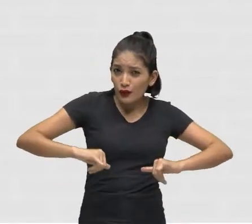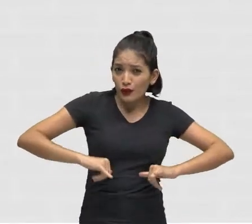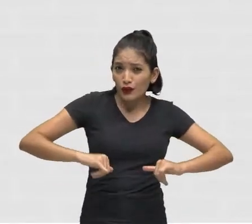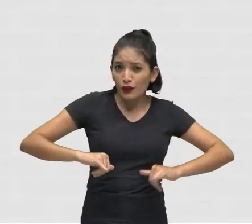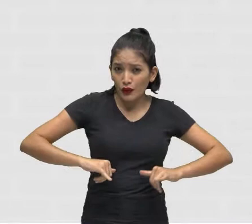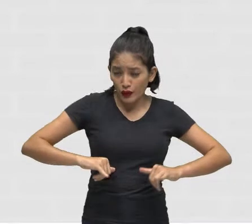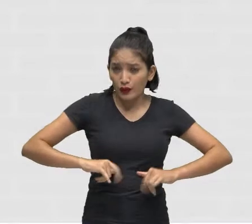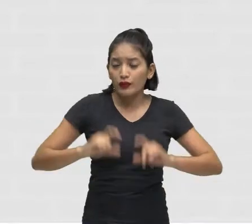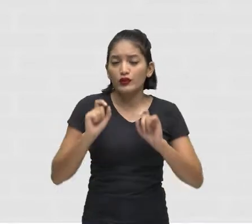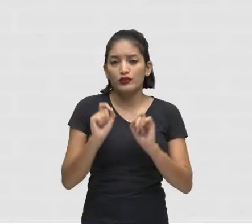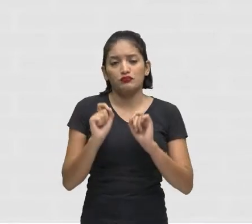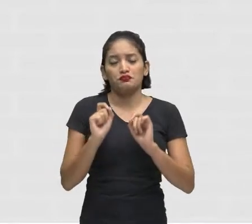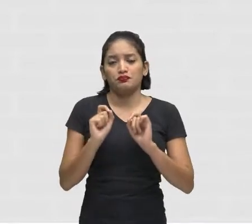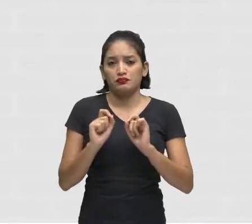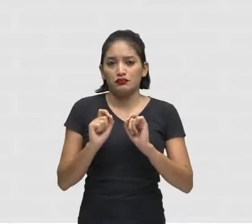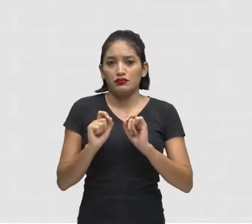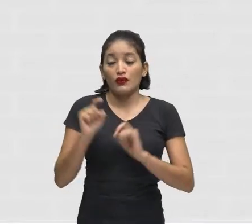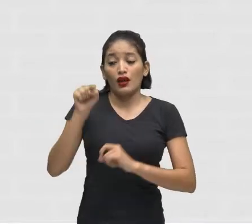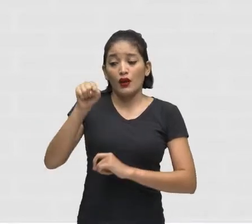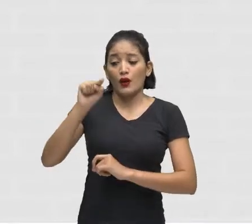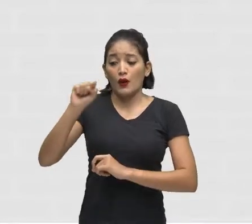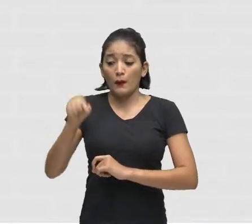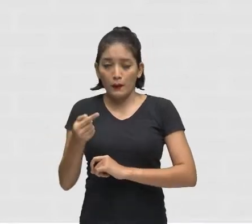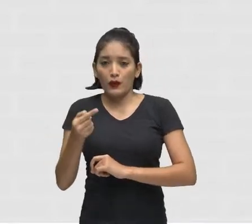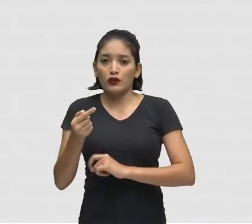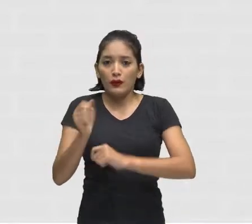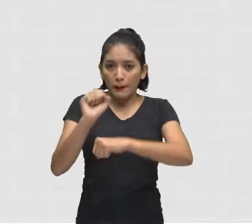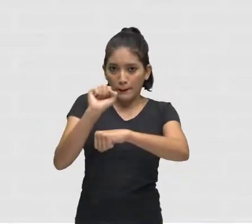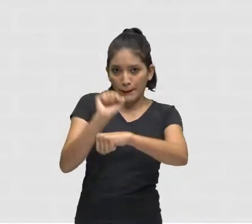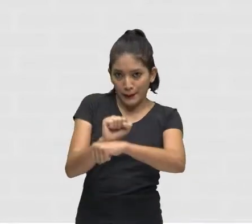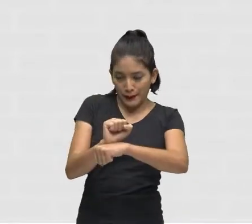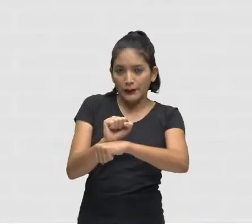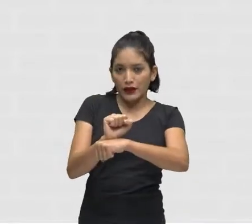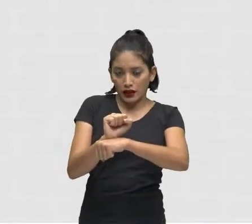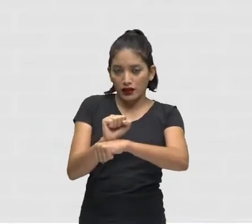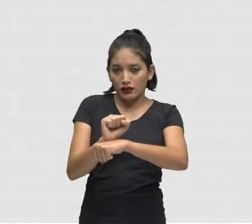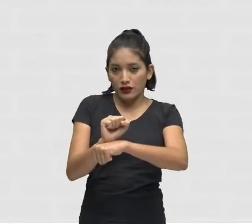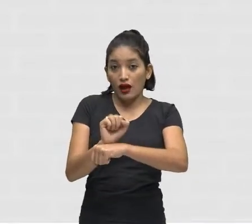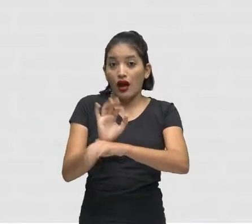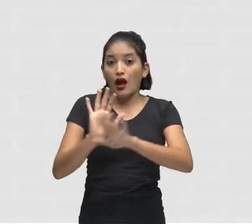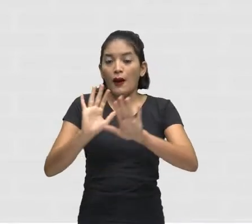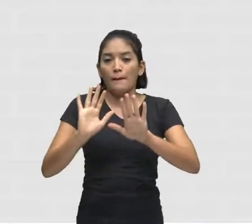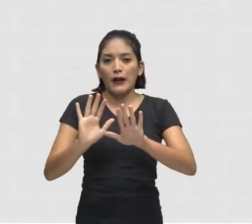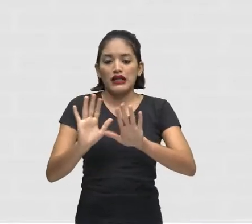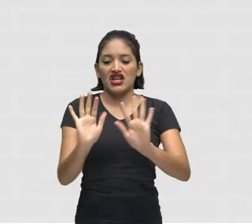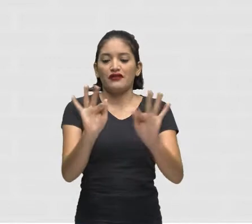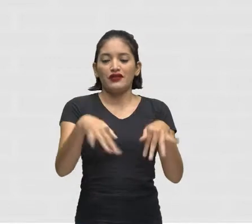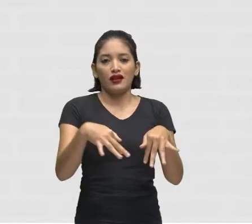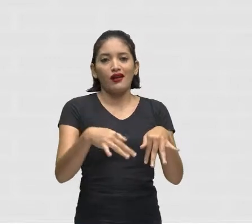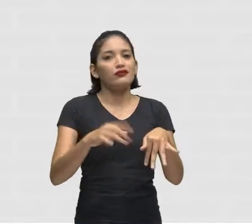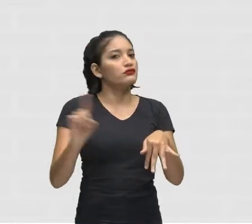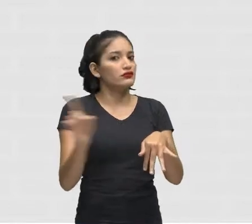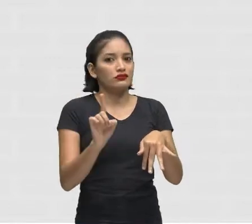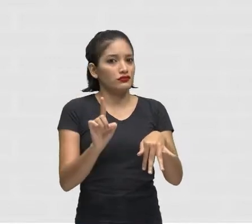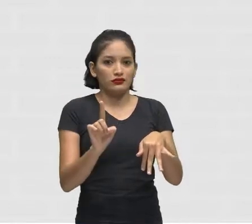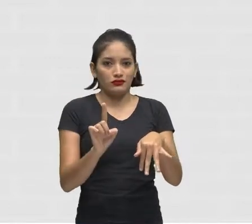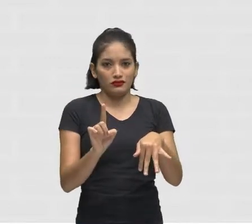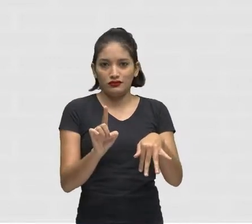de repente, de interrupção na nossa vida, ele é um ponto e vírgula, mas ele não é um ponto final, ele não